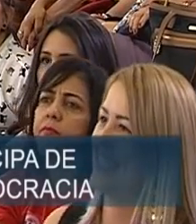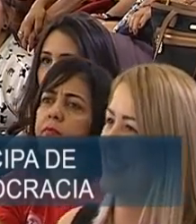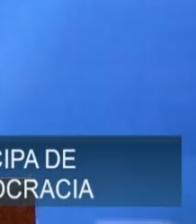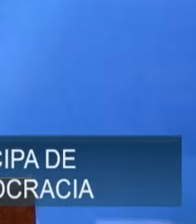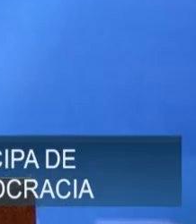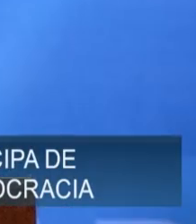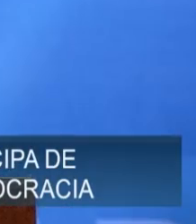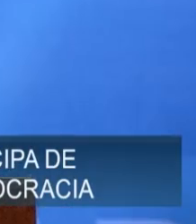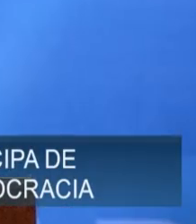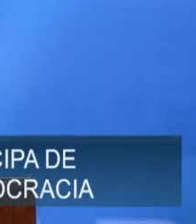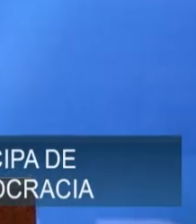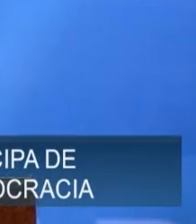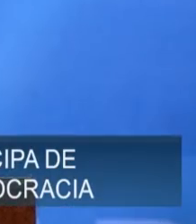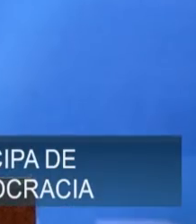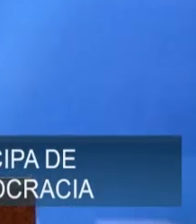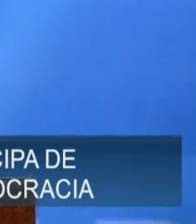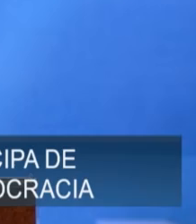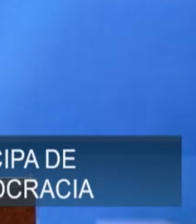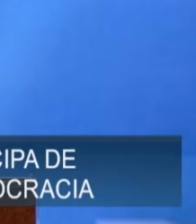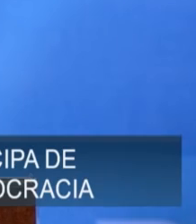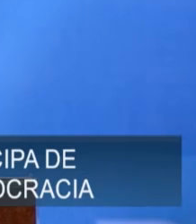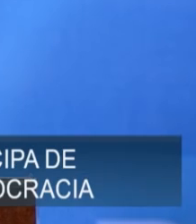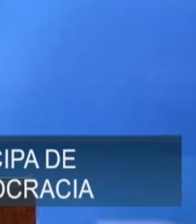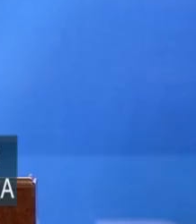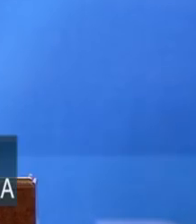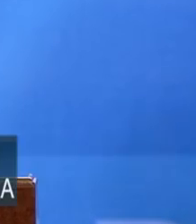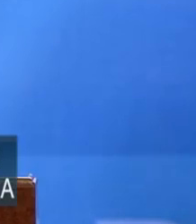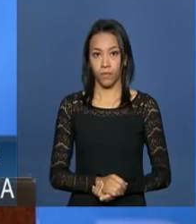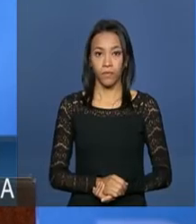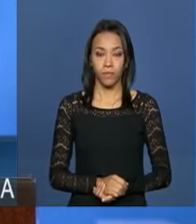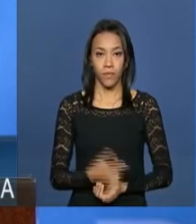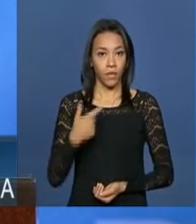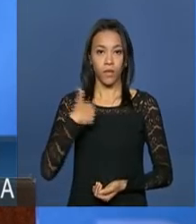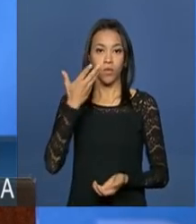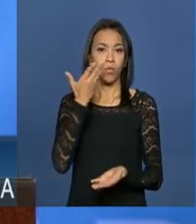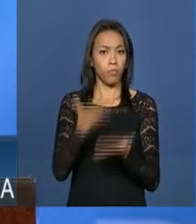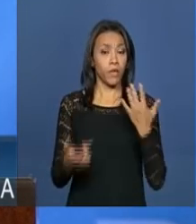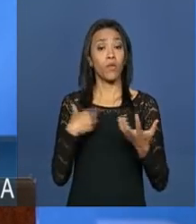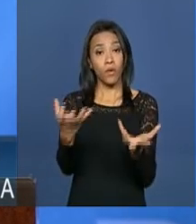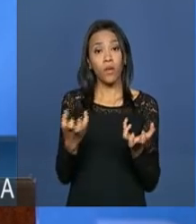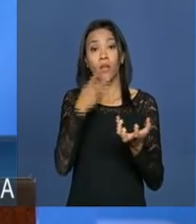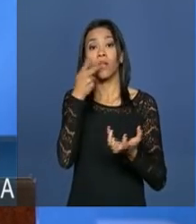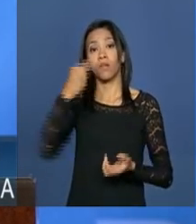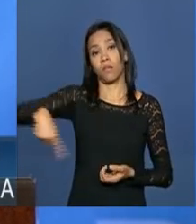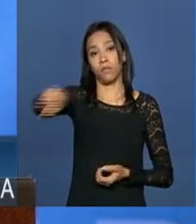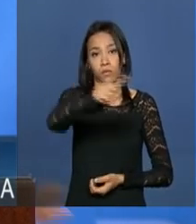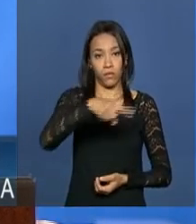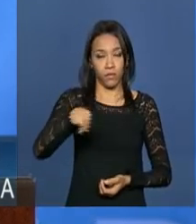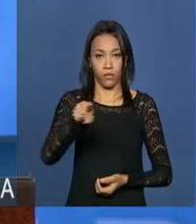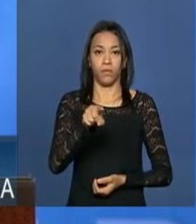Dilma, Dilma. Eu não perco. Quero dizer para vocês,